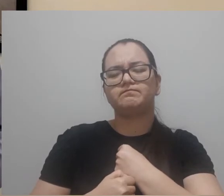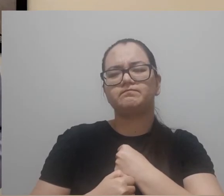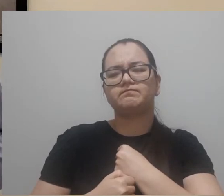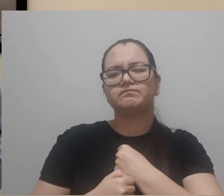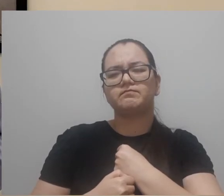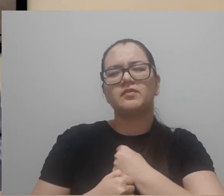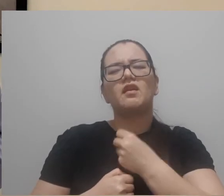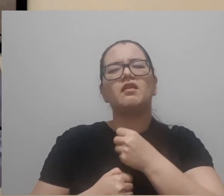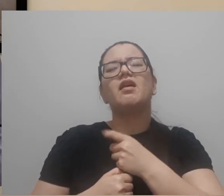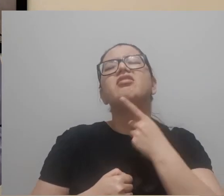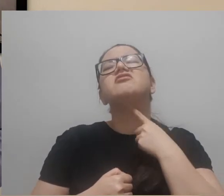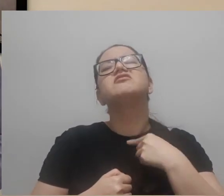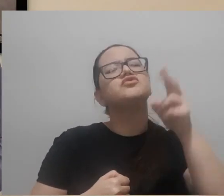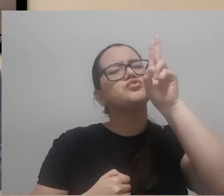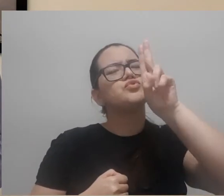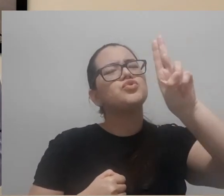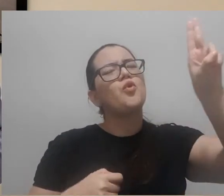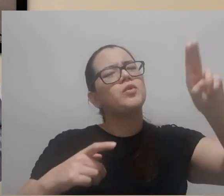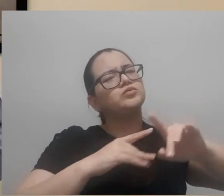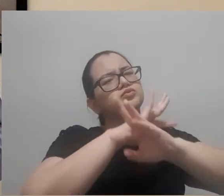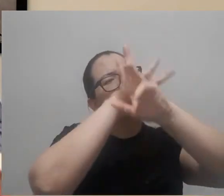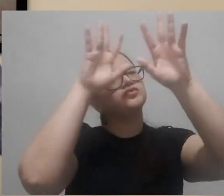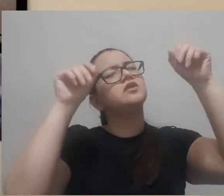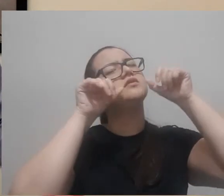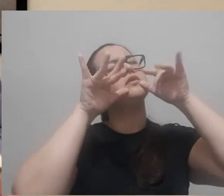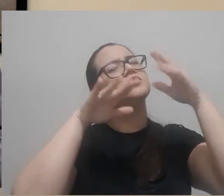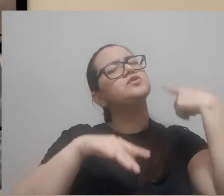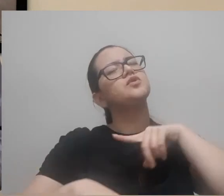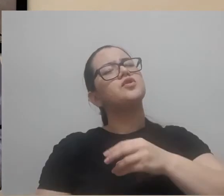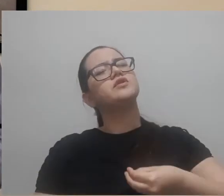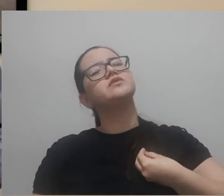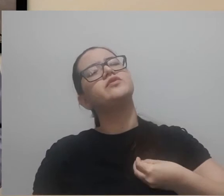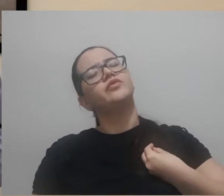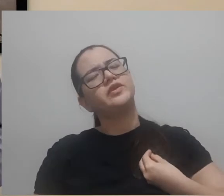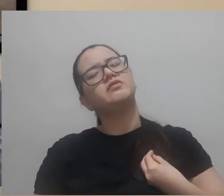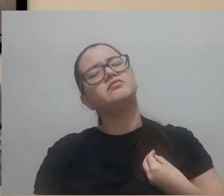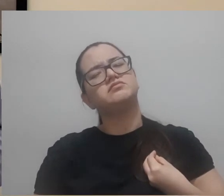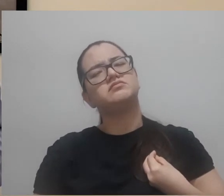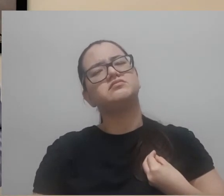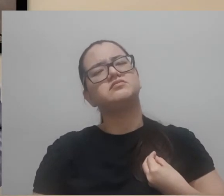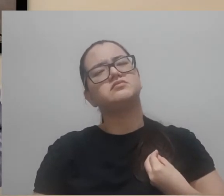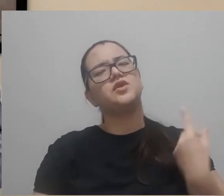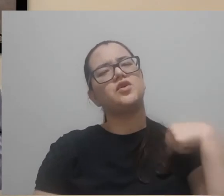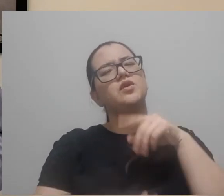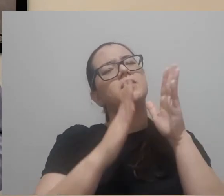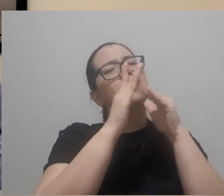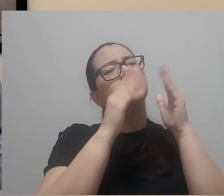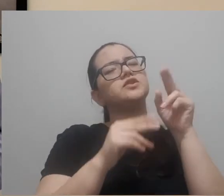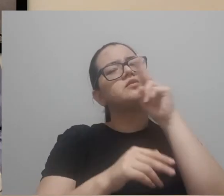seja glorificado. Nos abençoa, Pai. Essa é a nossa oração, em nome de